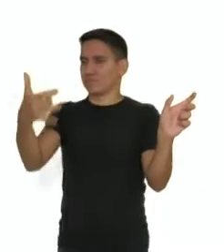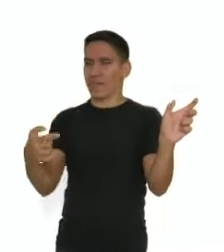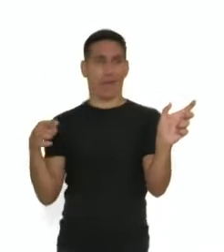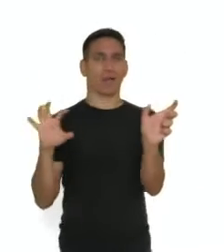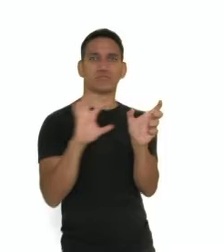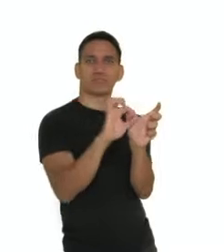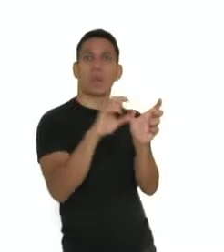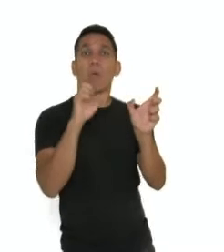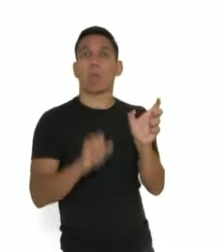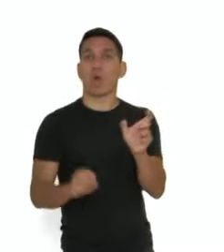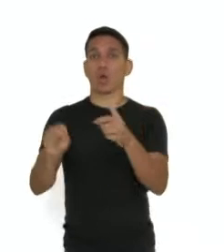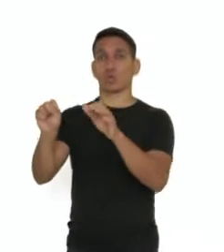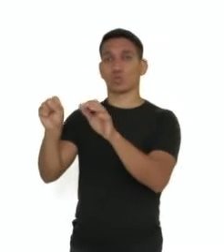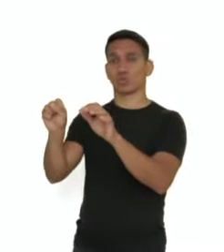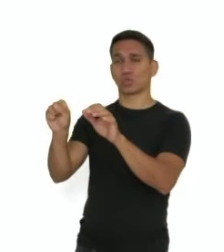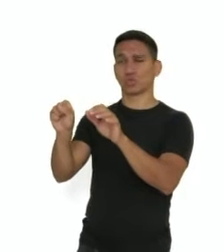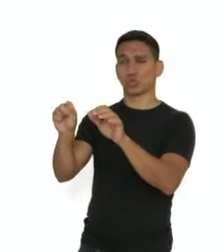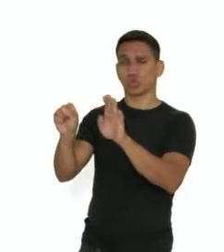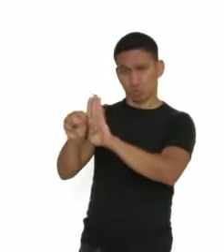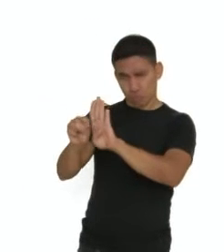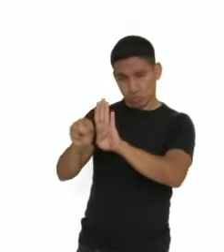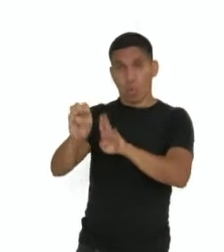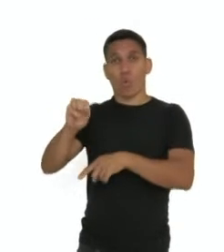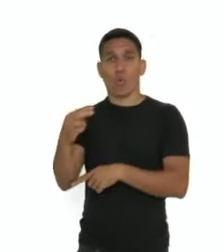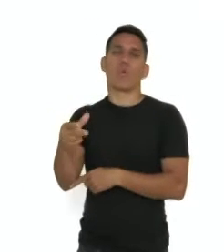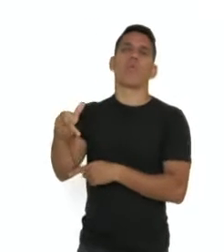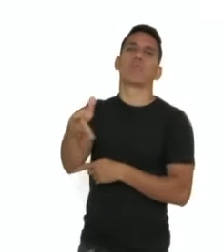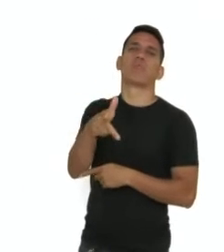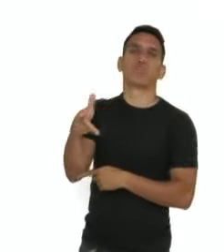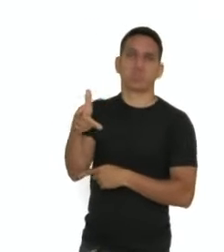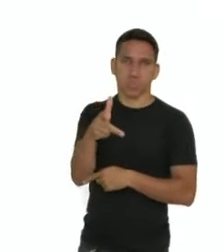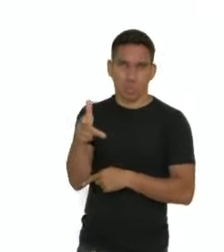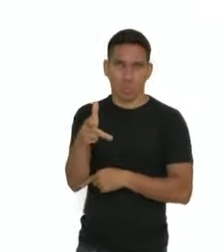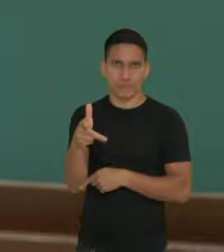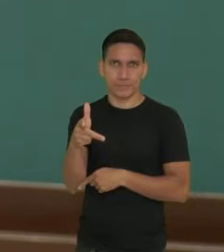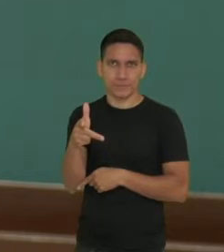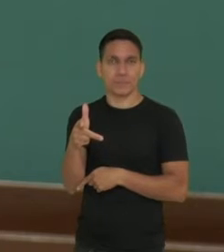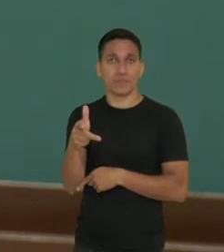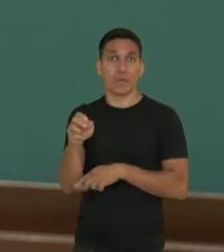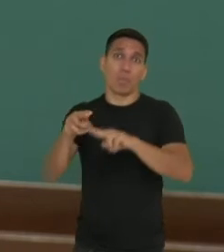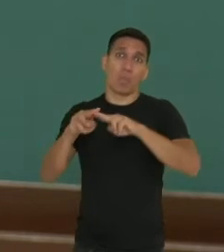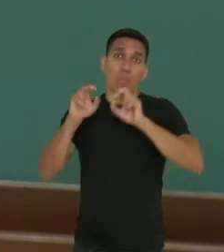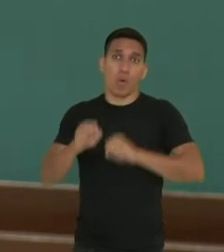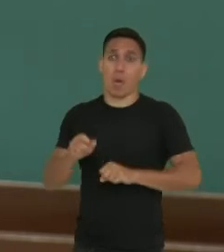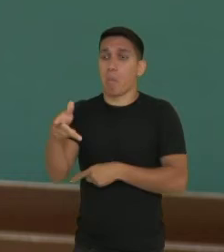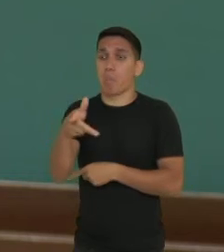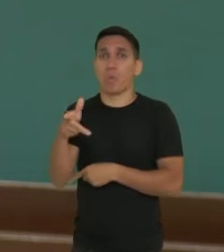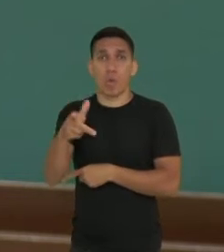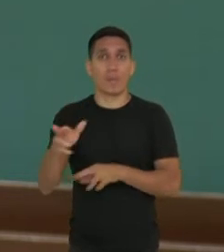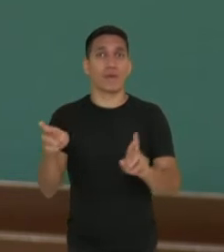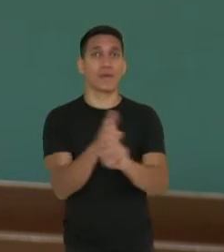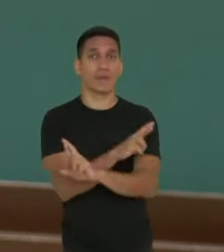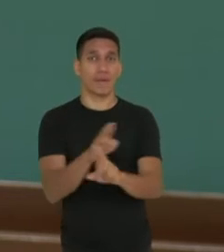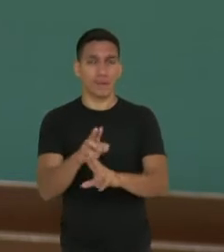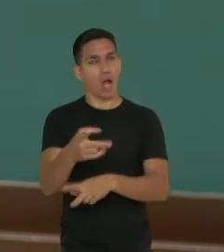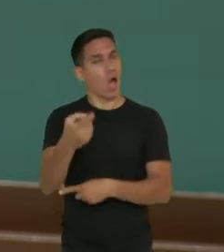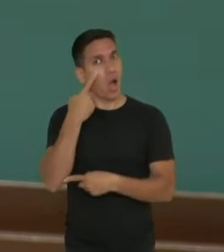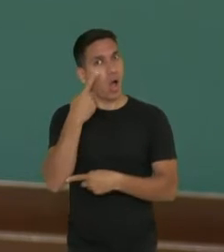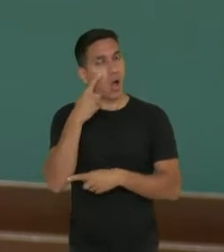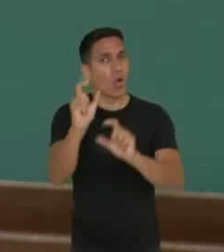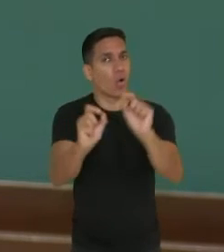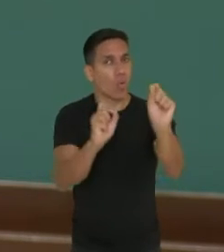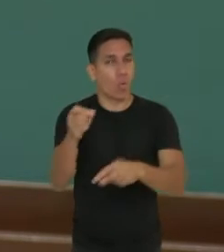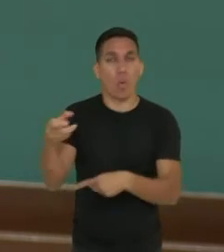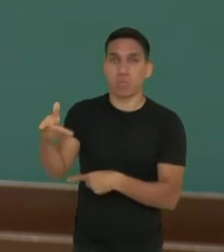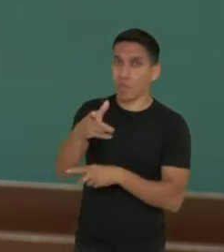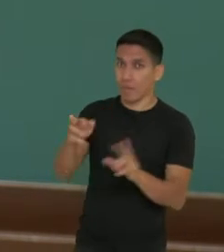ser substantivo ou pronome, e é introduzida pelo pronome relativo. Veja, o pronome